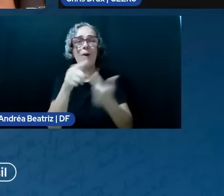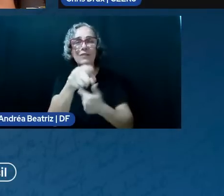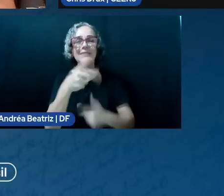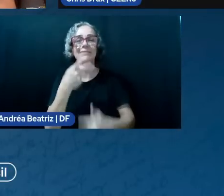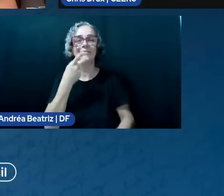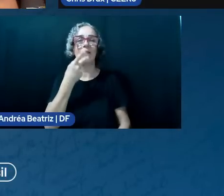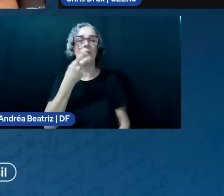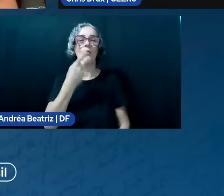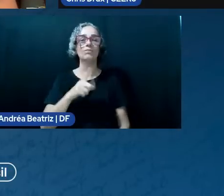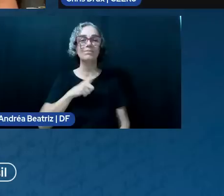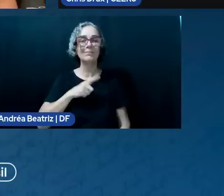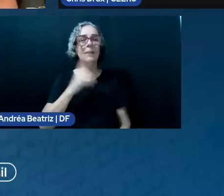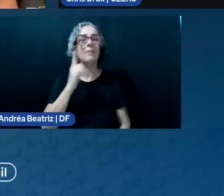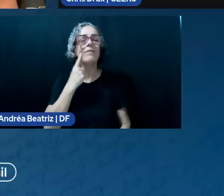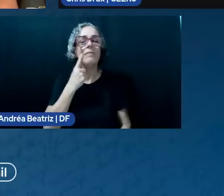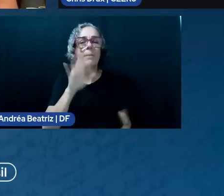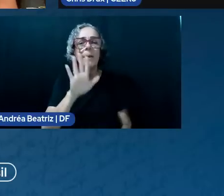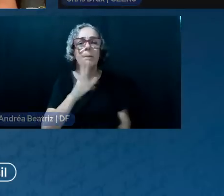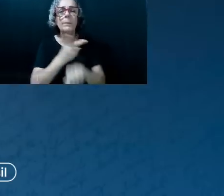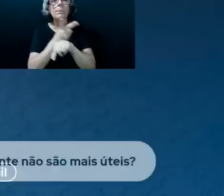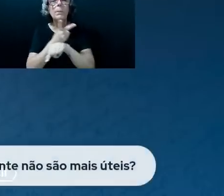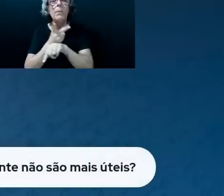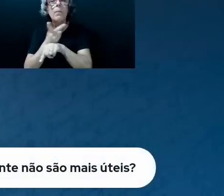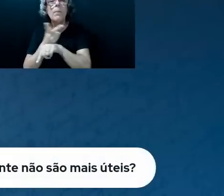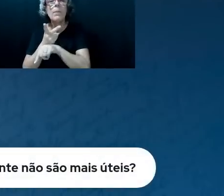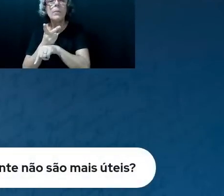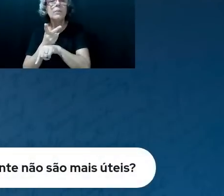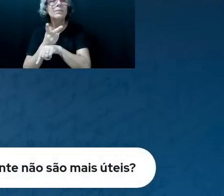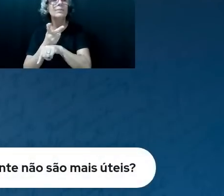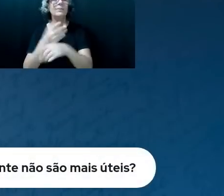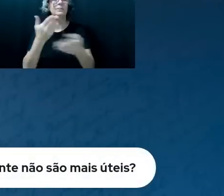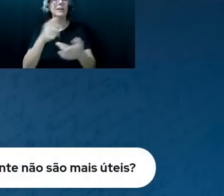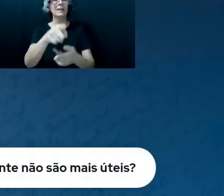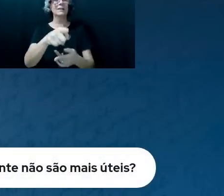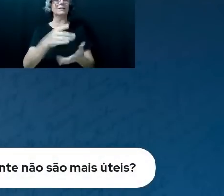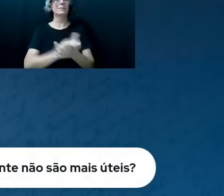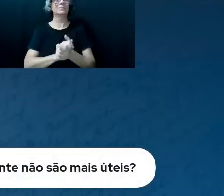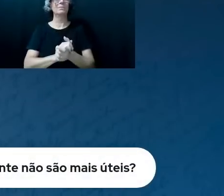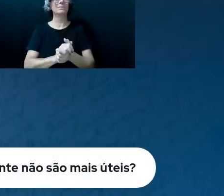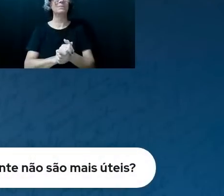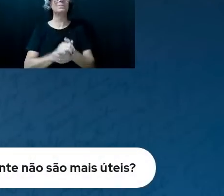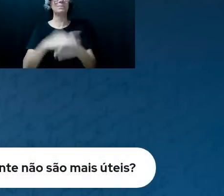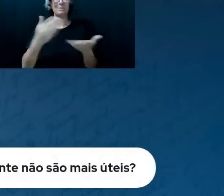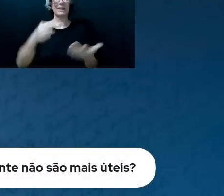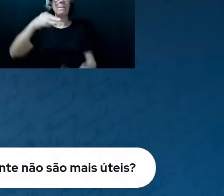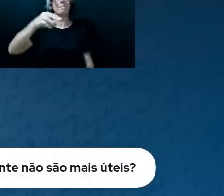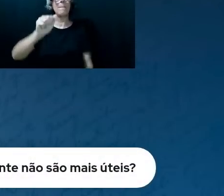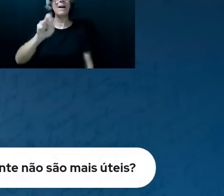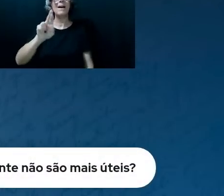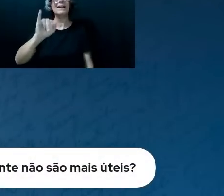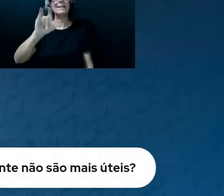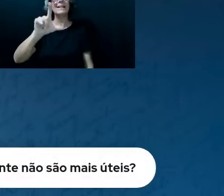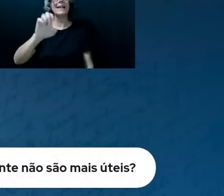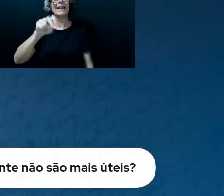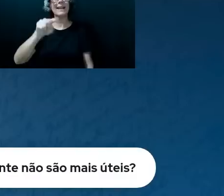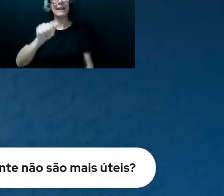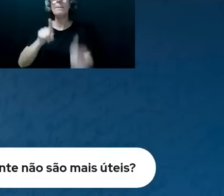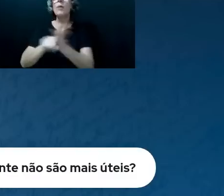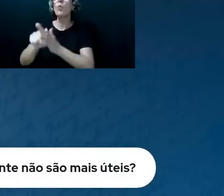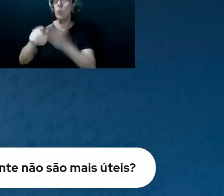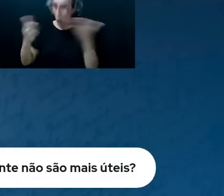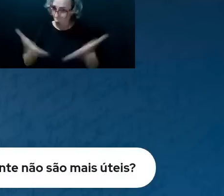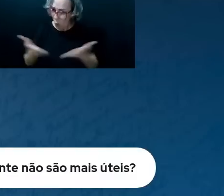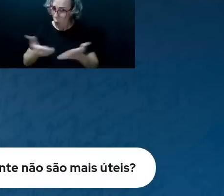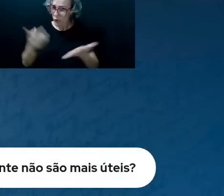Um momentinho, está bem aqui. Ainda hoje, aí, ó, está. A Marilena Gonçalves. Ainda hoje acontecem esses fenômenos